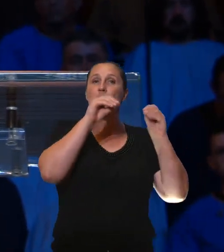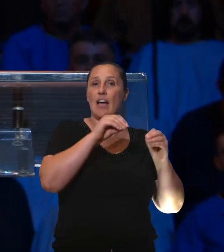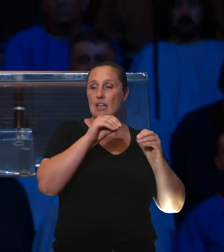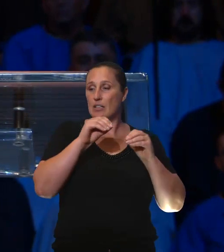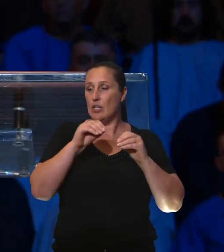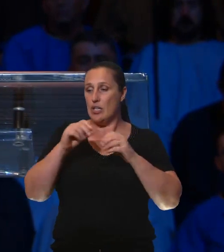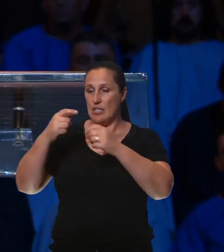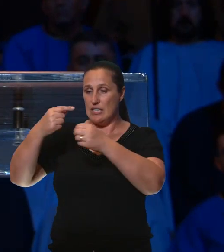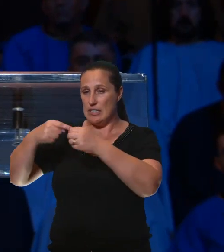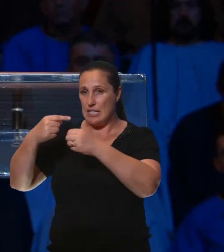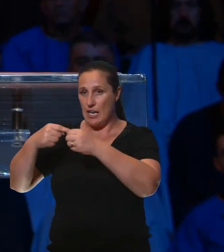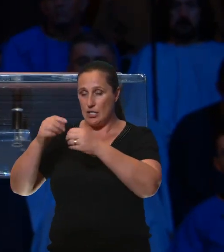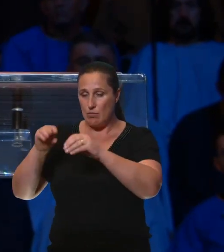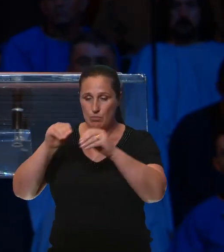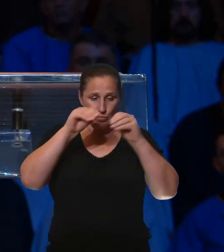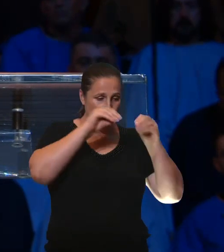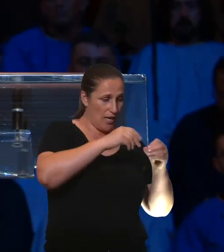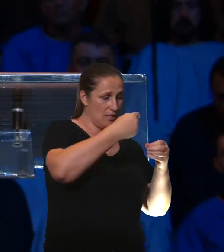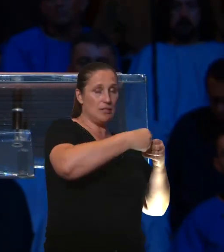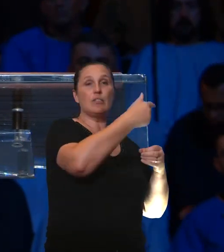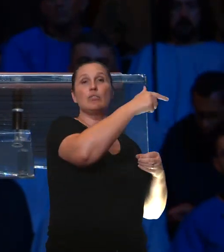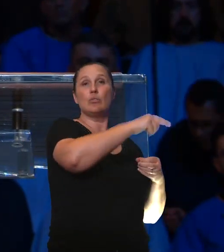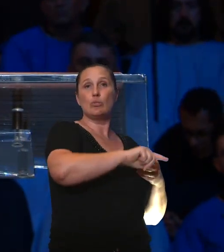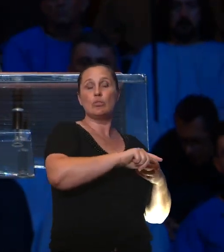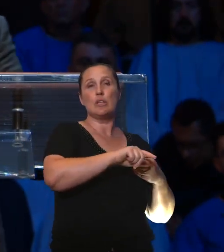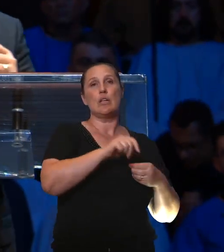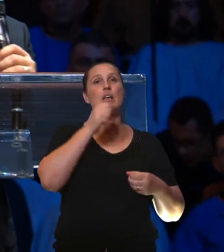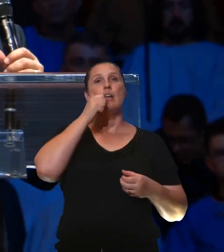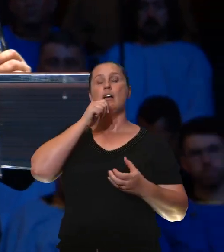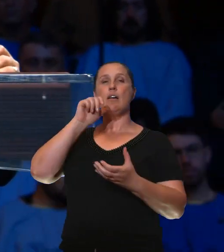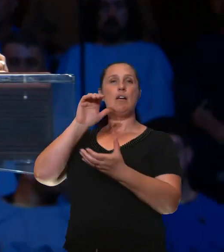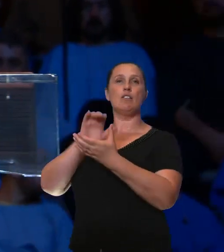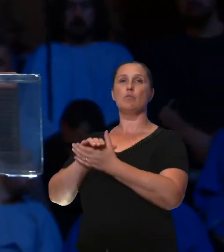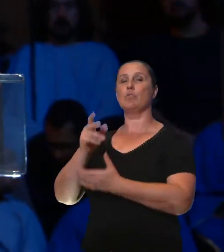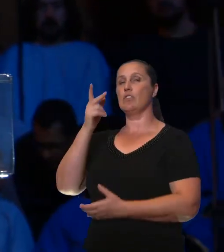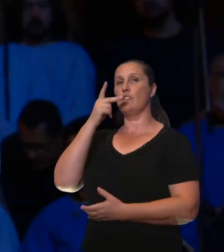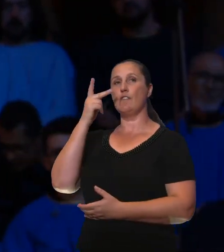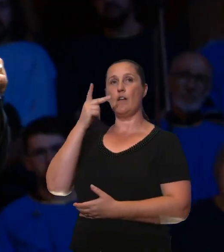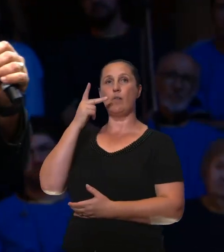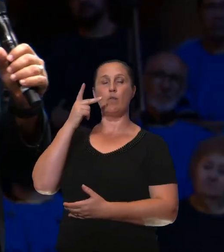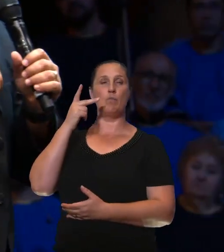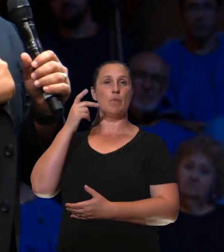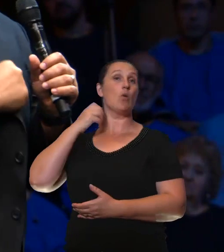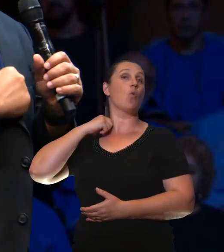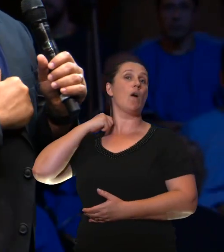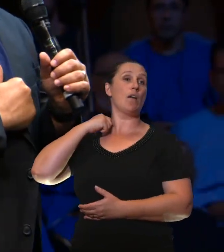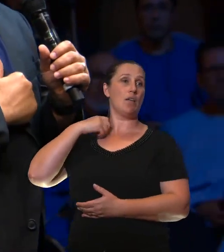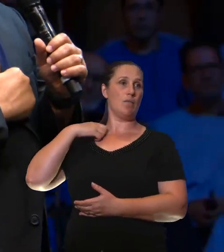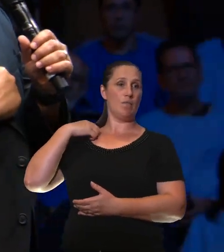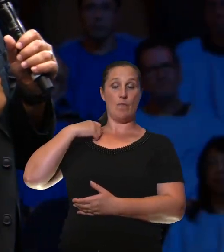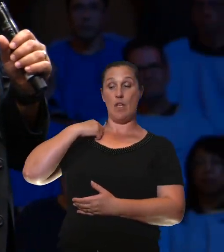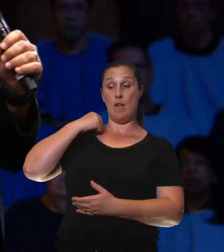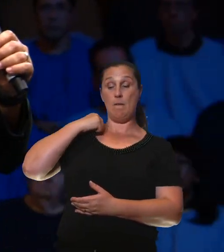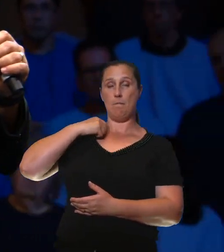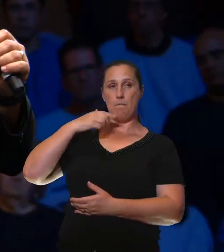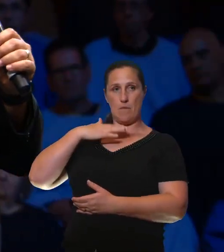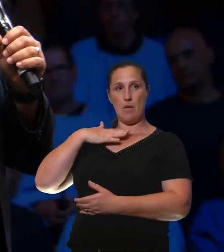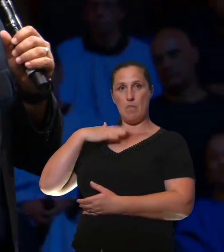outra aldeia que nós temos igreja. A esposa dele pegou na gola do meu terno,